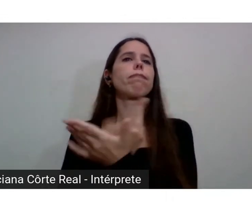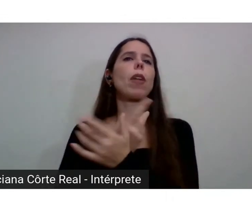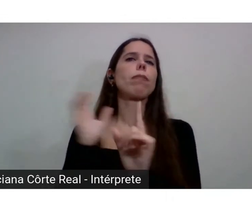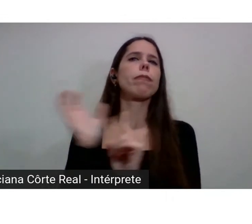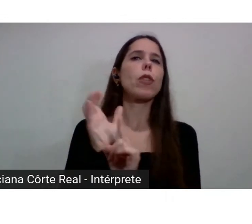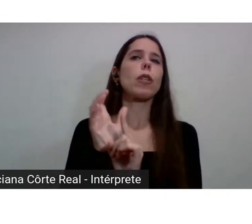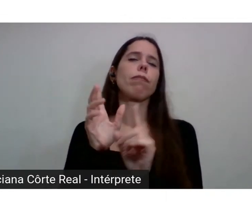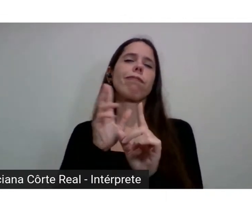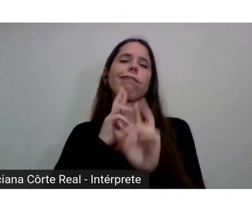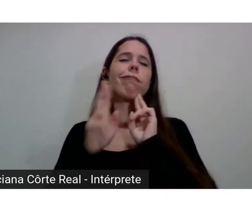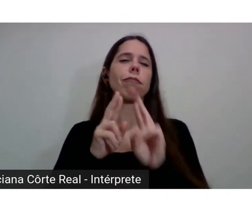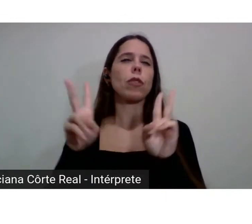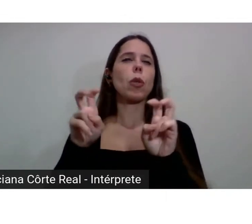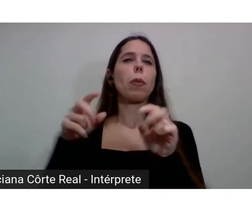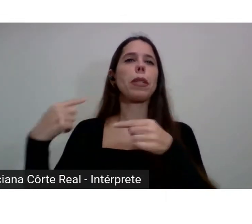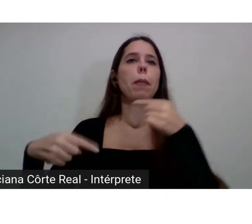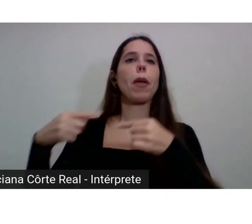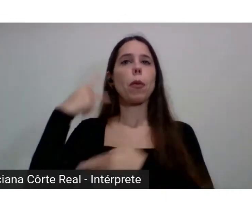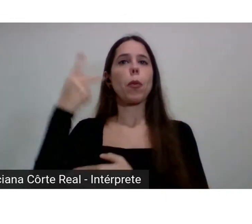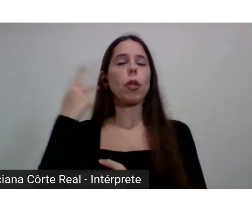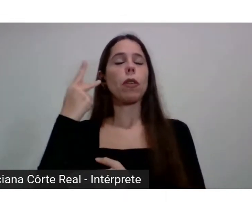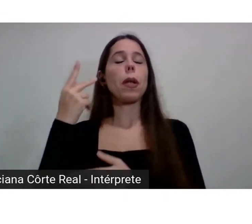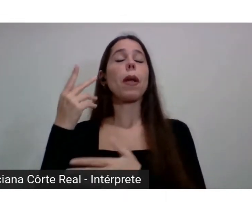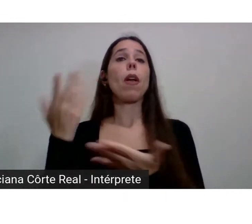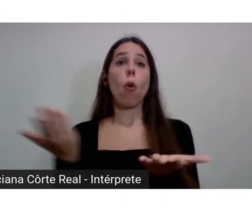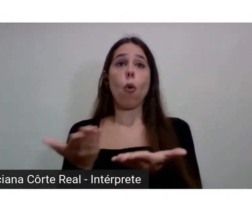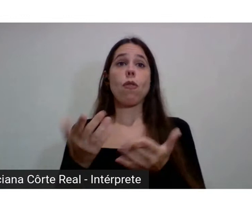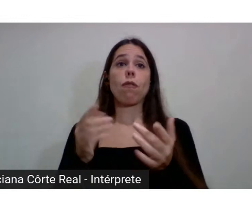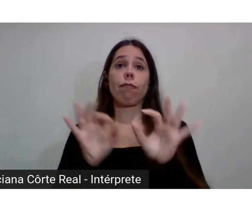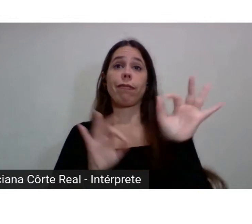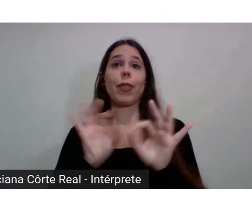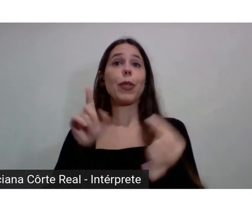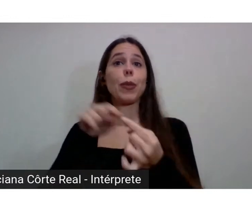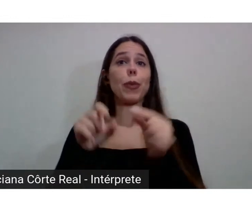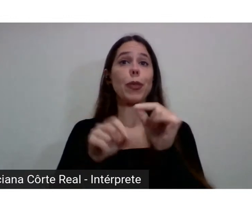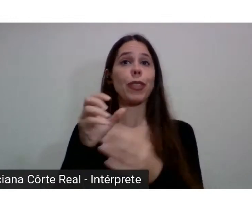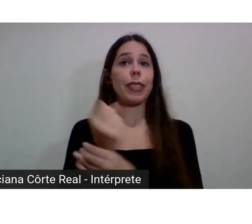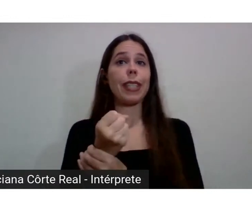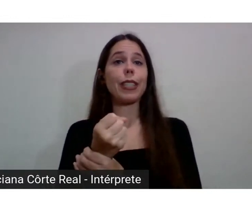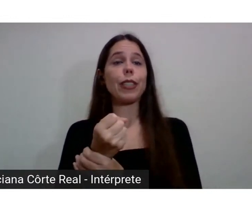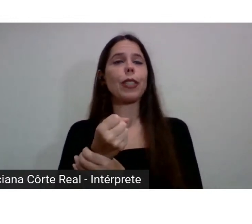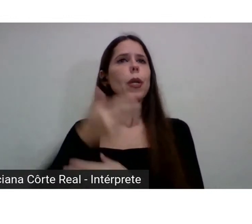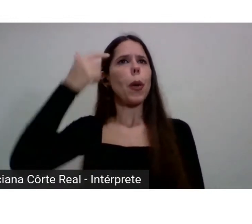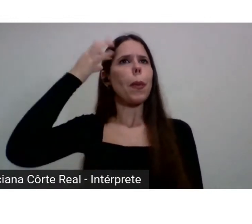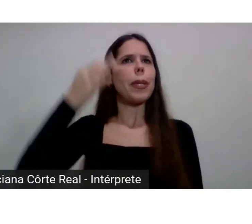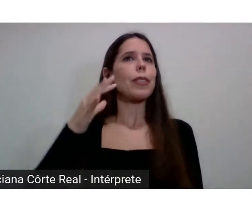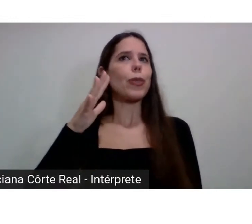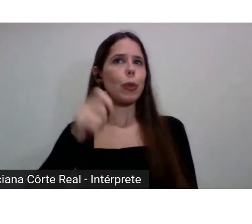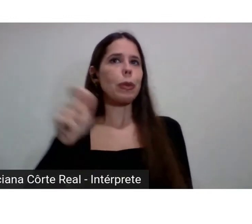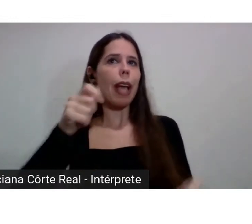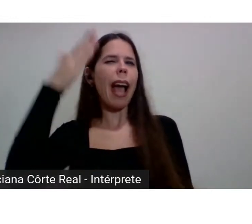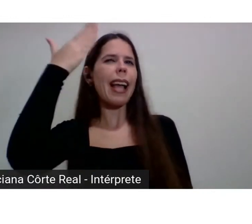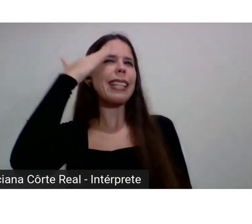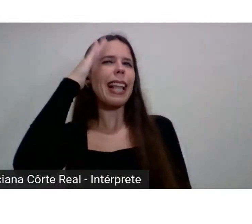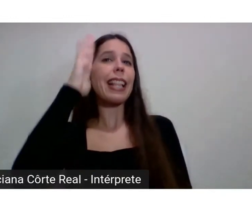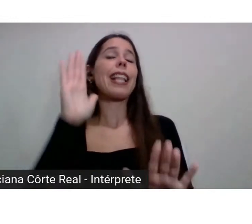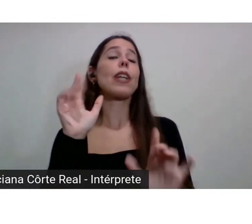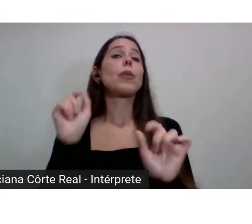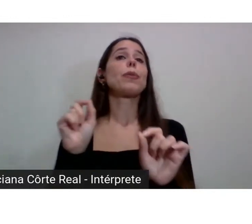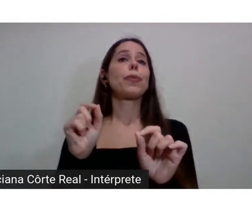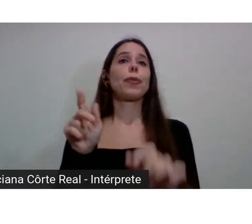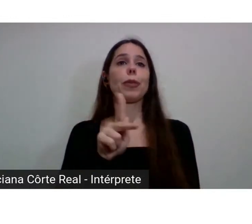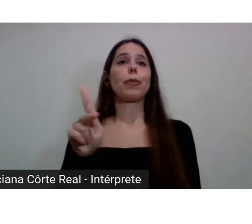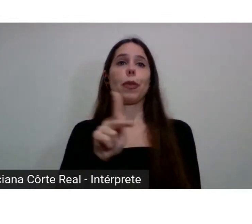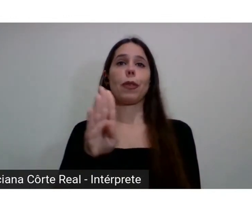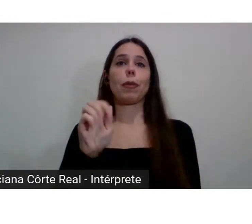Para a nossa organização de hoje, com o objetivo de garantir a compreensão de todos, o professor Baker gravou um